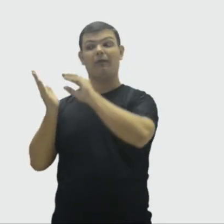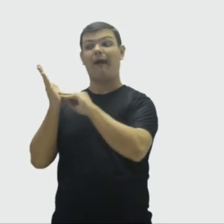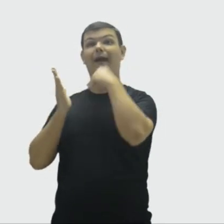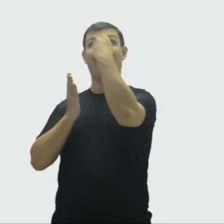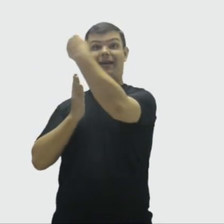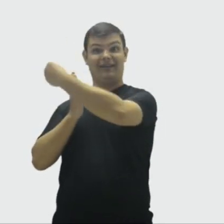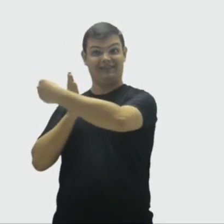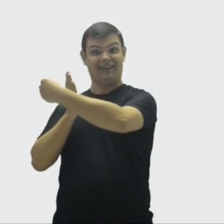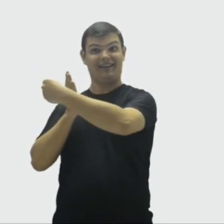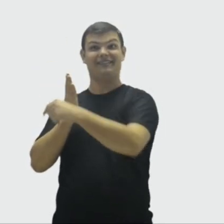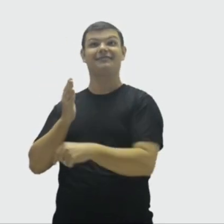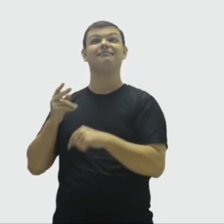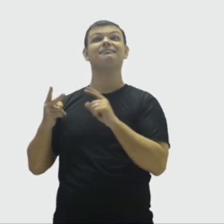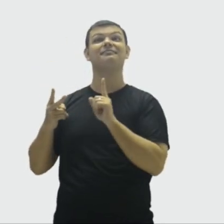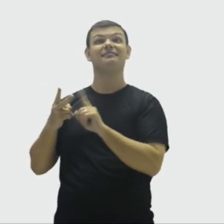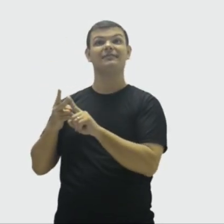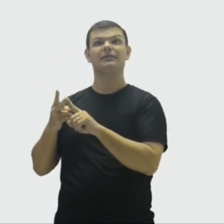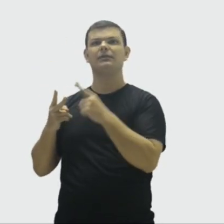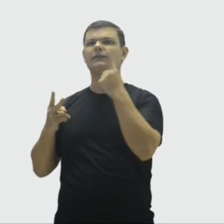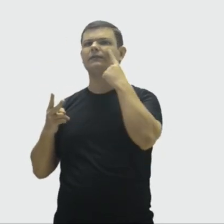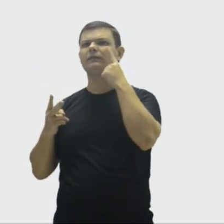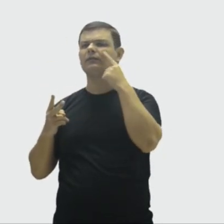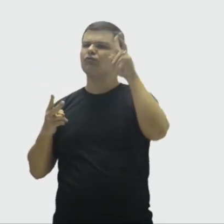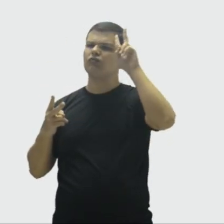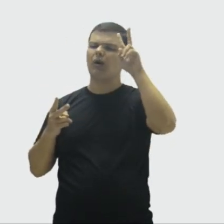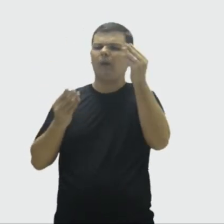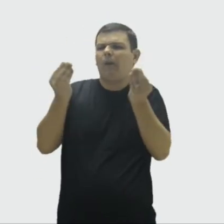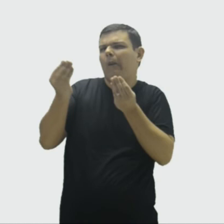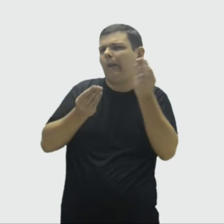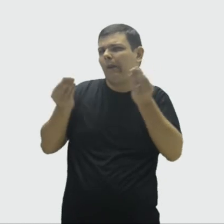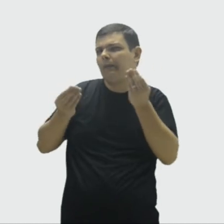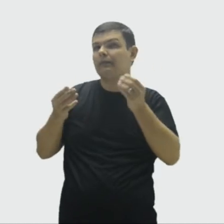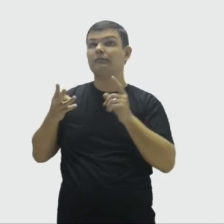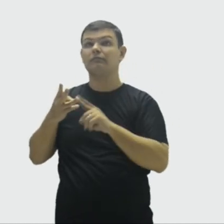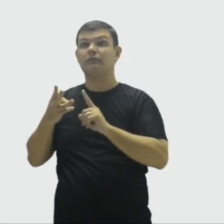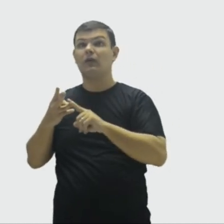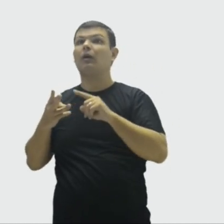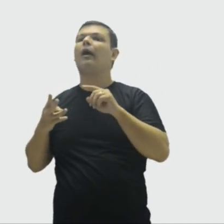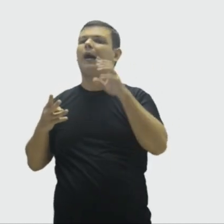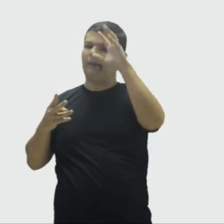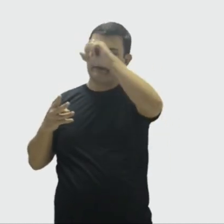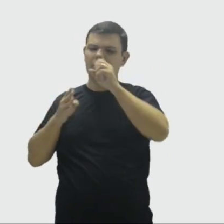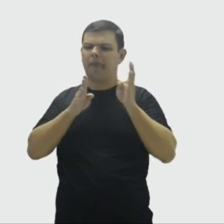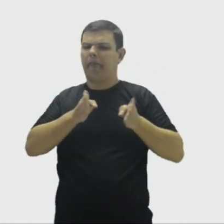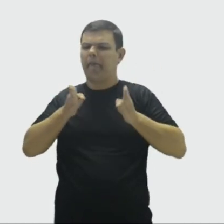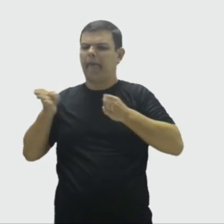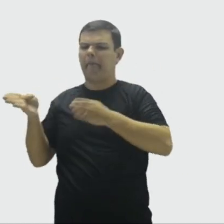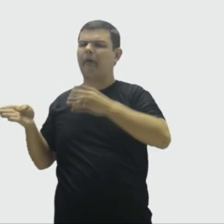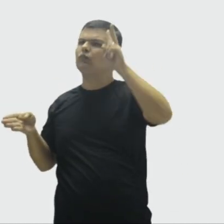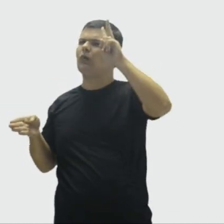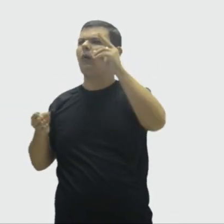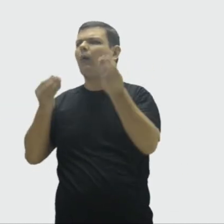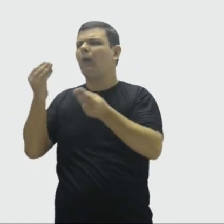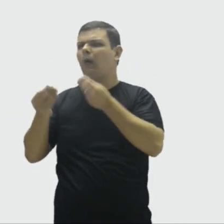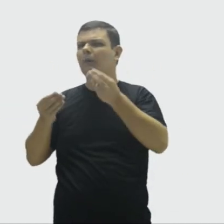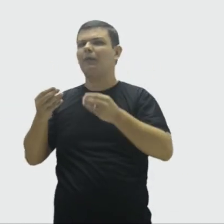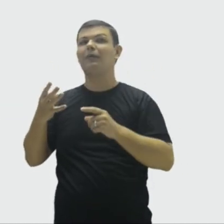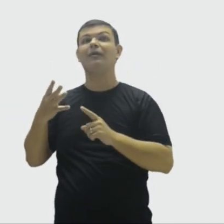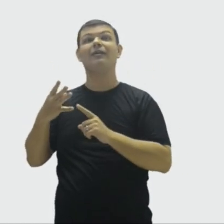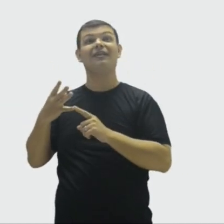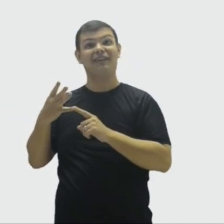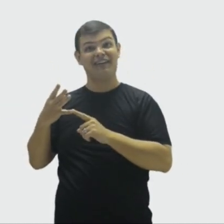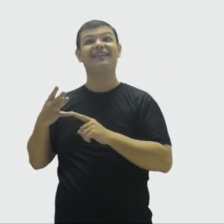calendário, acompanhou a contação de uma história, conheceu os elementos da narrativa, fez